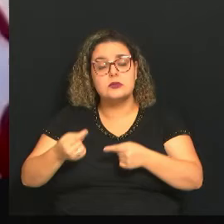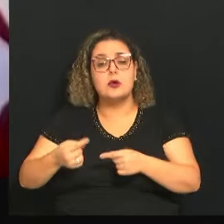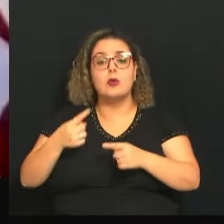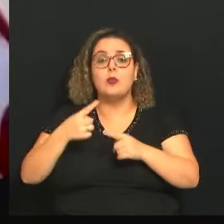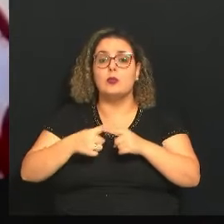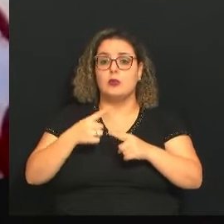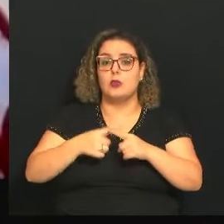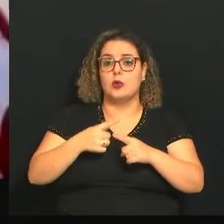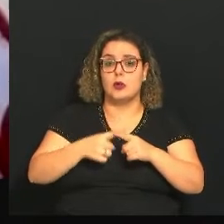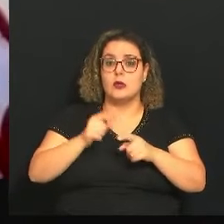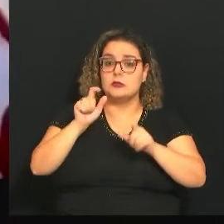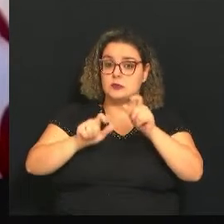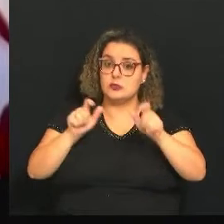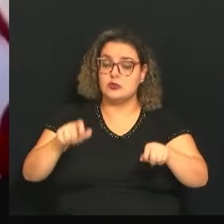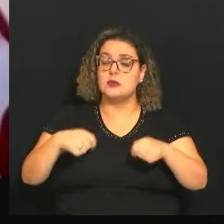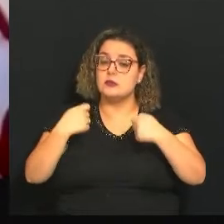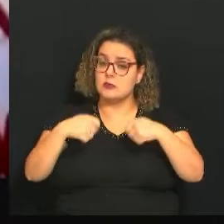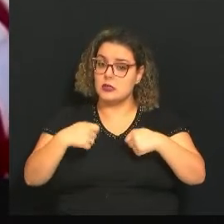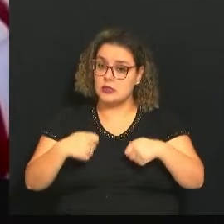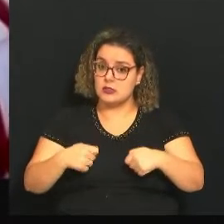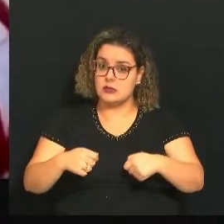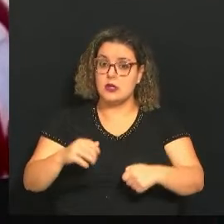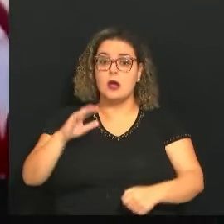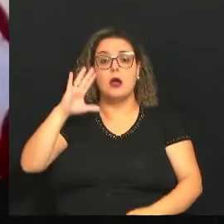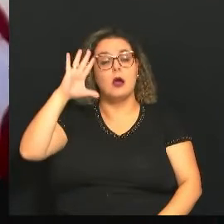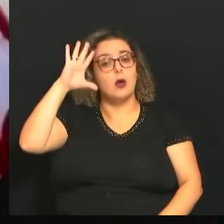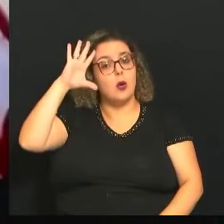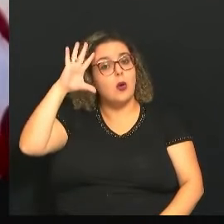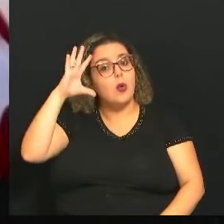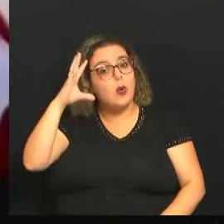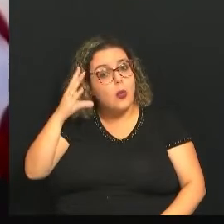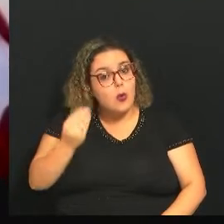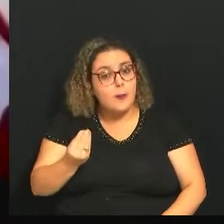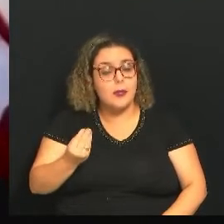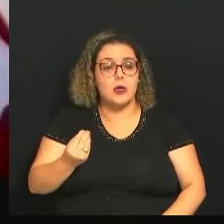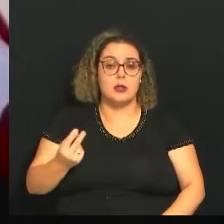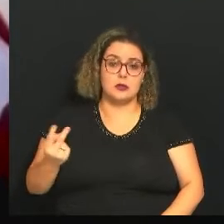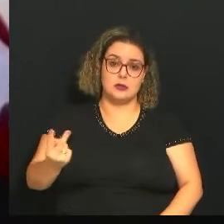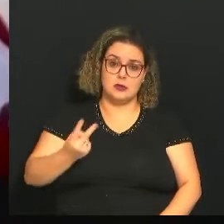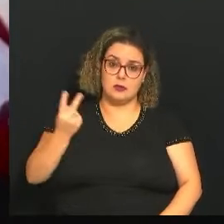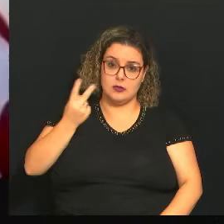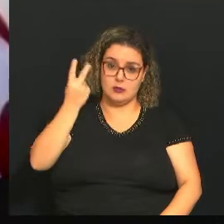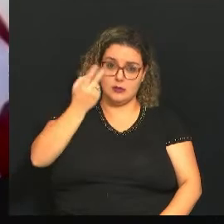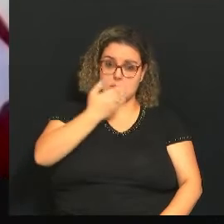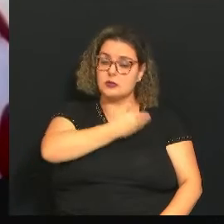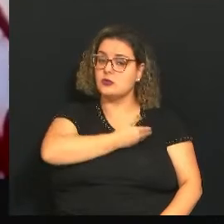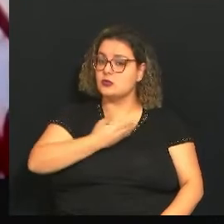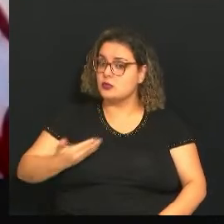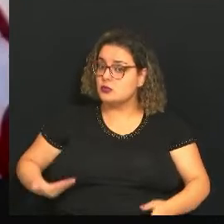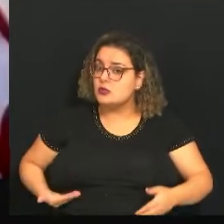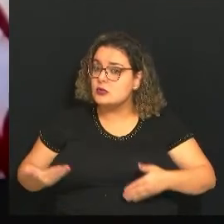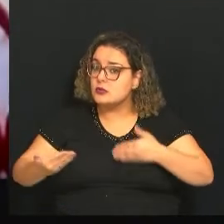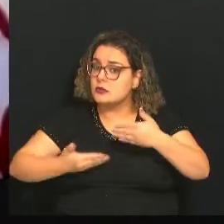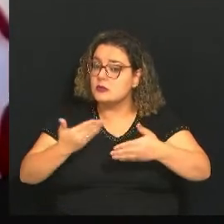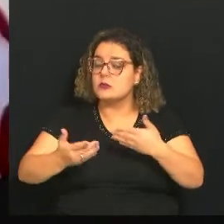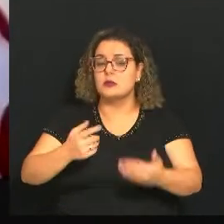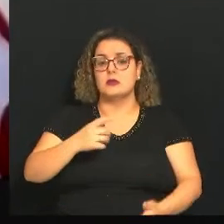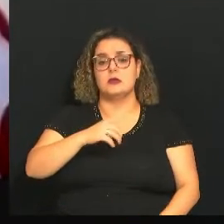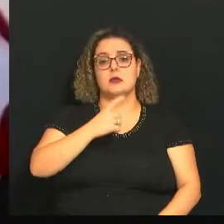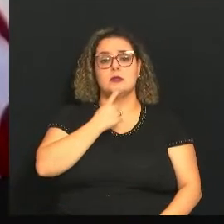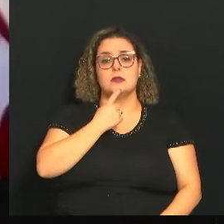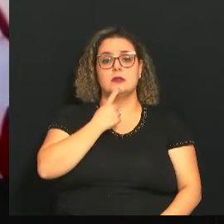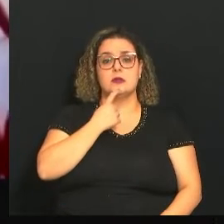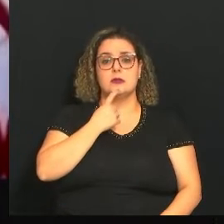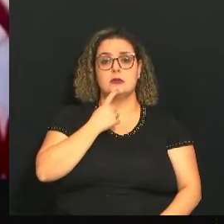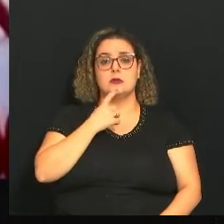pessoas precisam, de alguma forma, compreender a importância da valorização do servidor, né? Campinas é uma cidade da